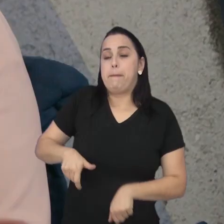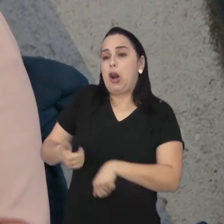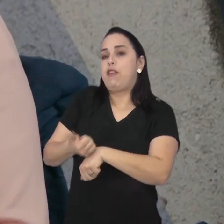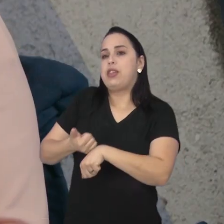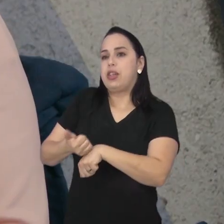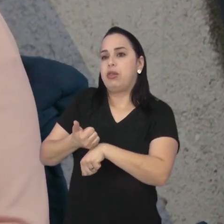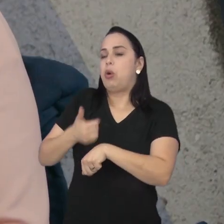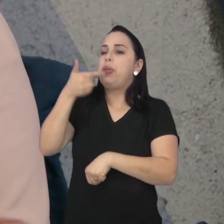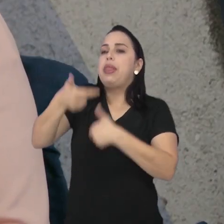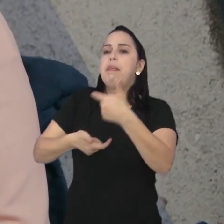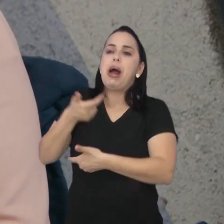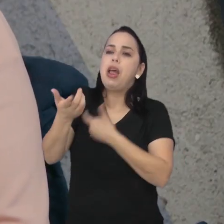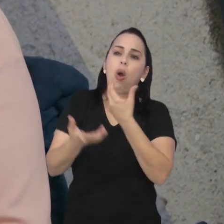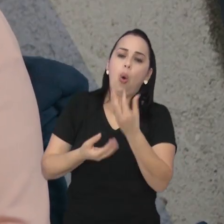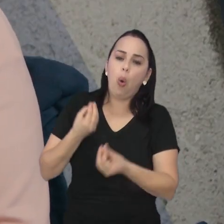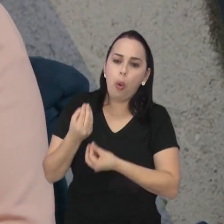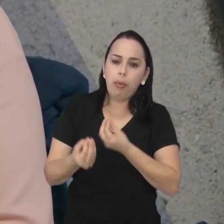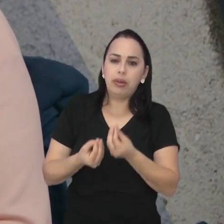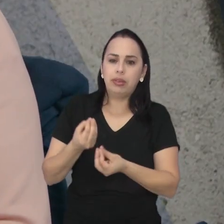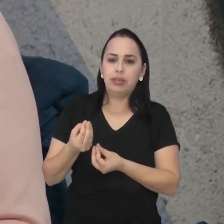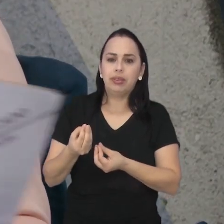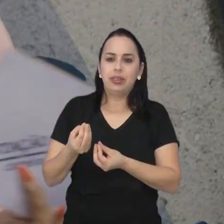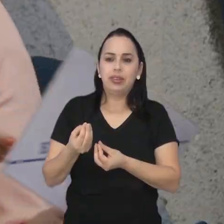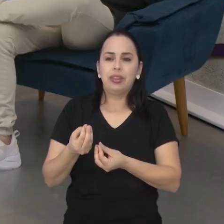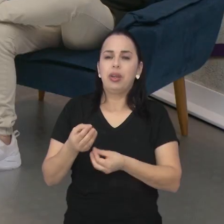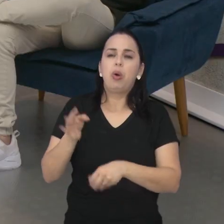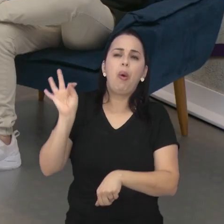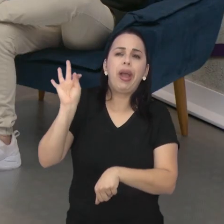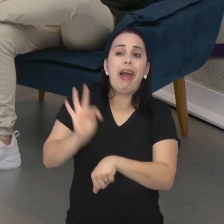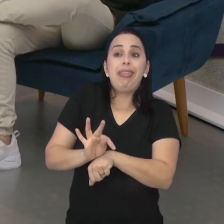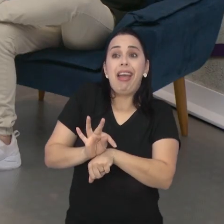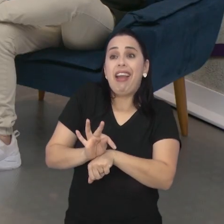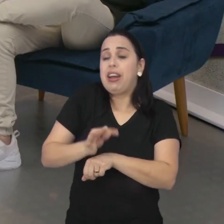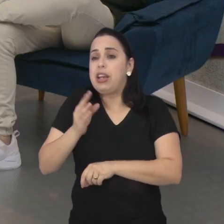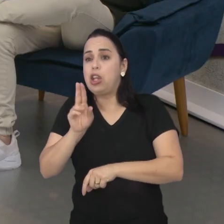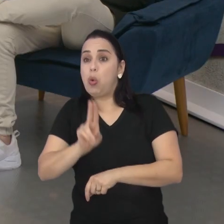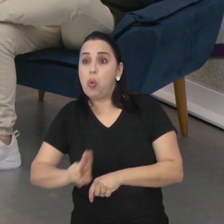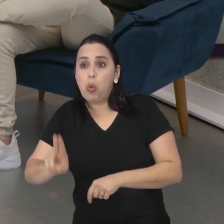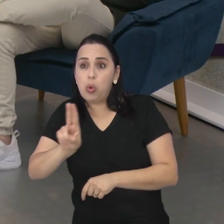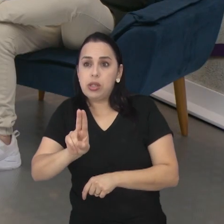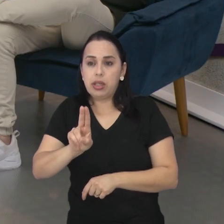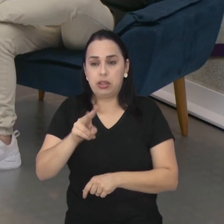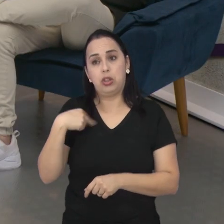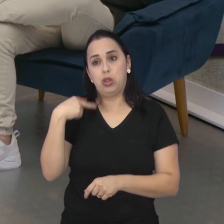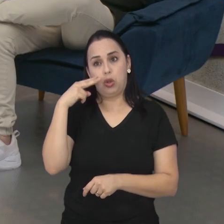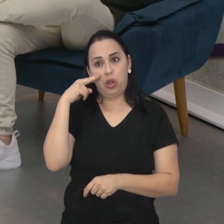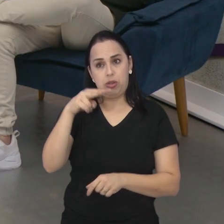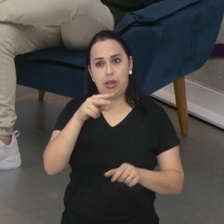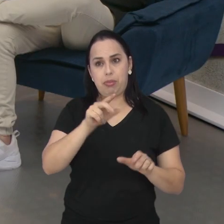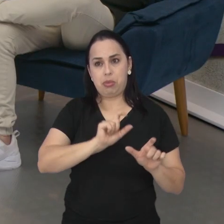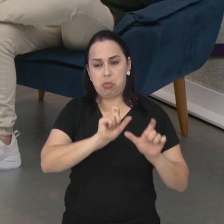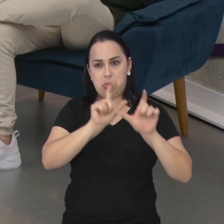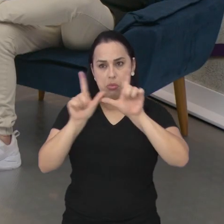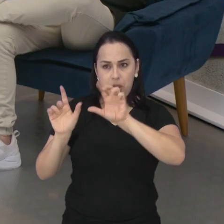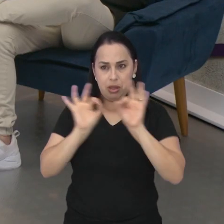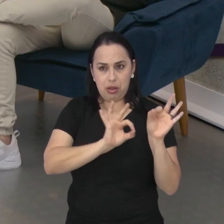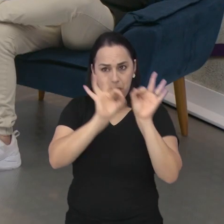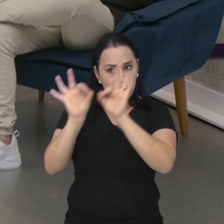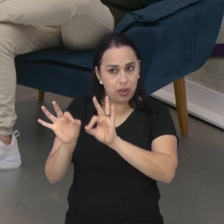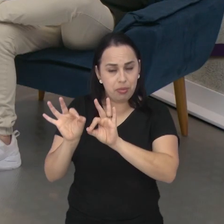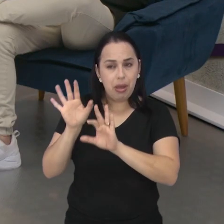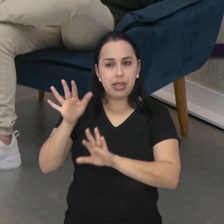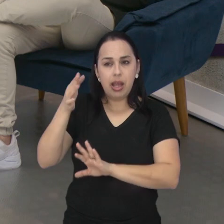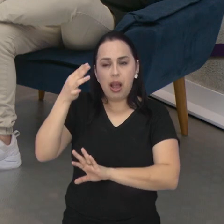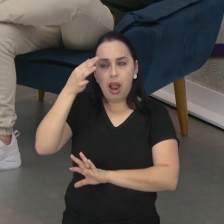profissional? Como que ele atua? Qual que é a técnica, Qual é a técnica? A gente viu que são camadas